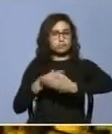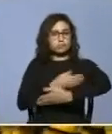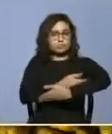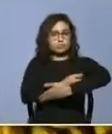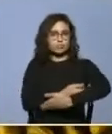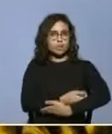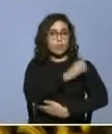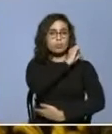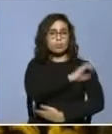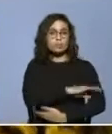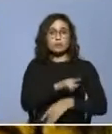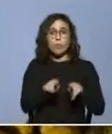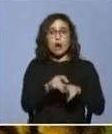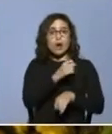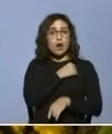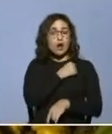dos sem-abrigo.